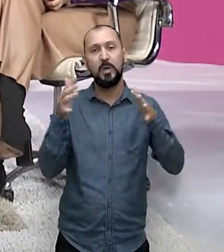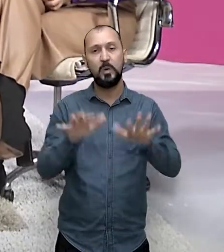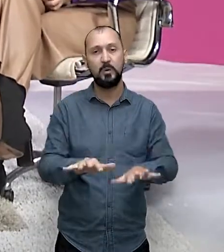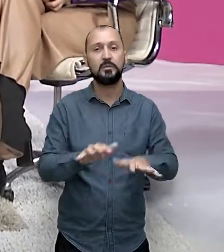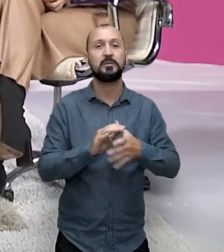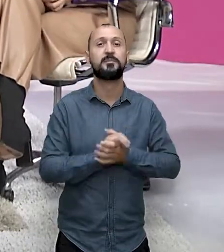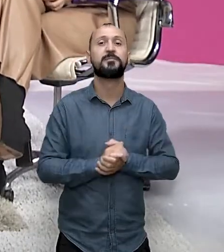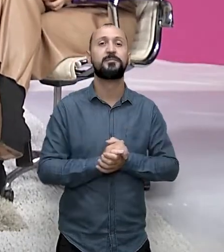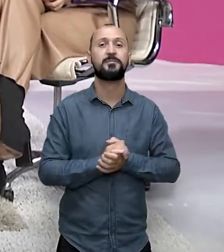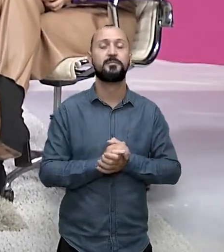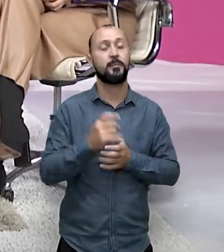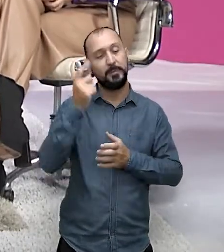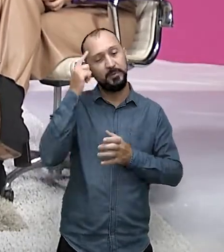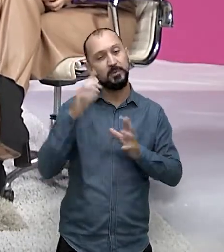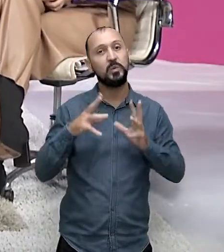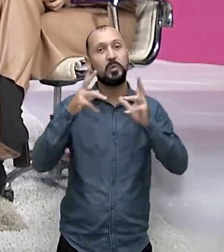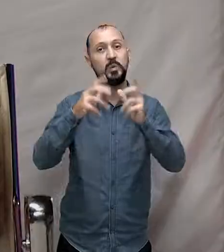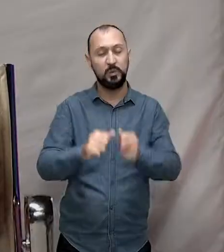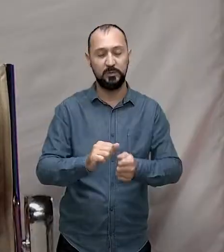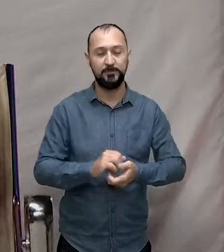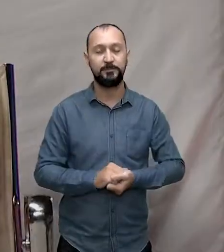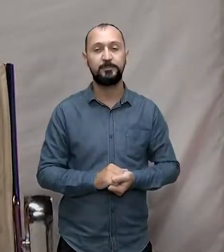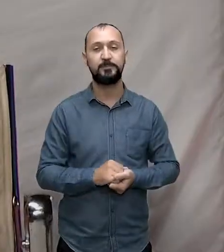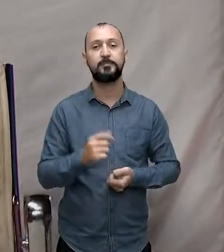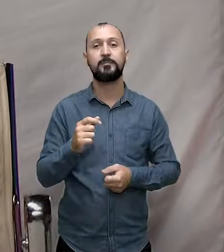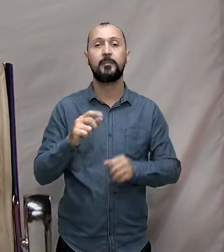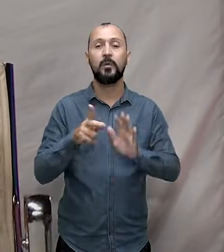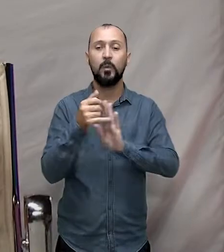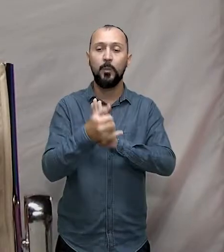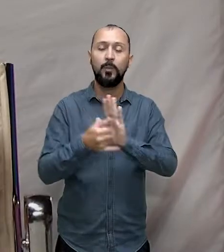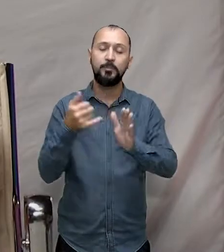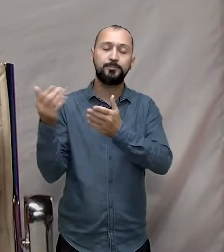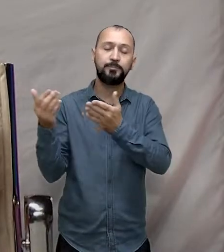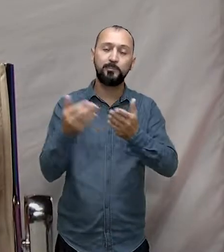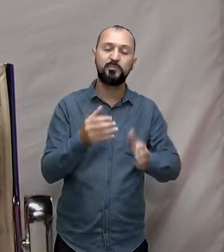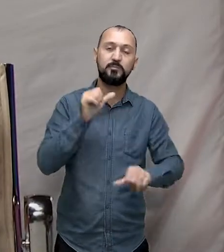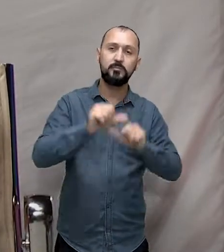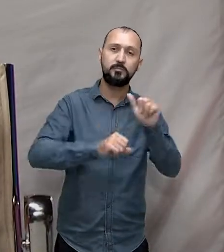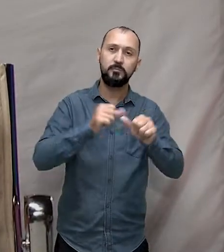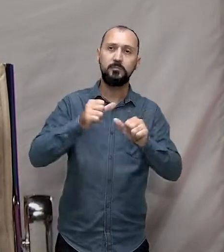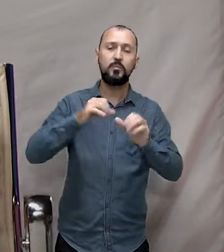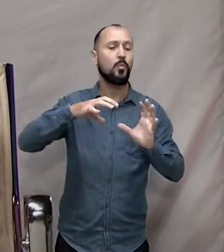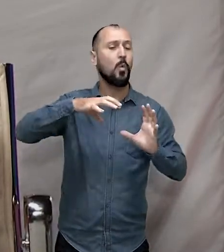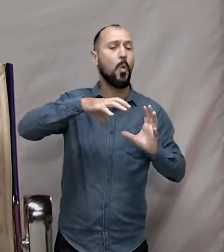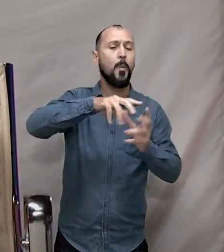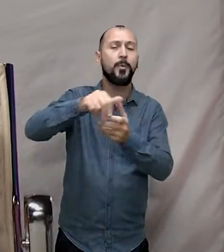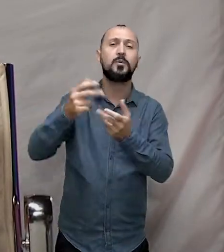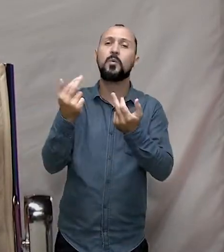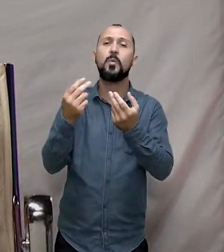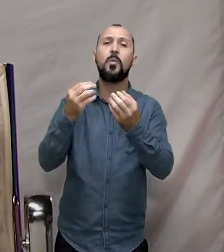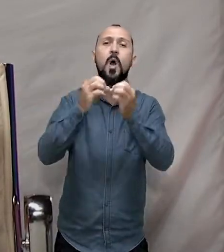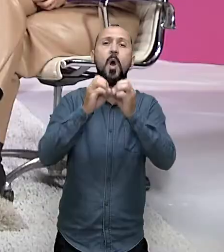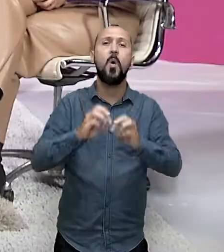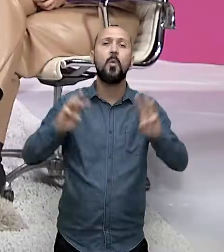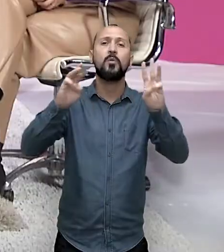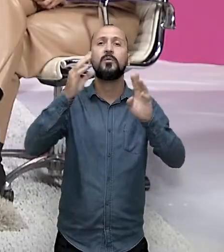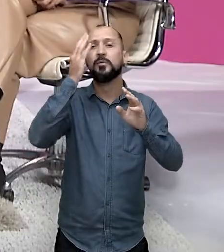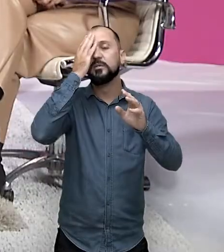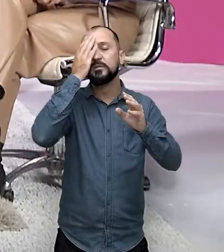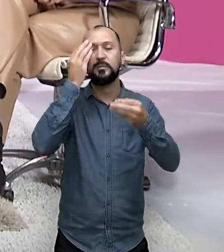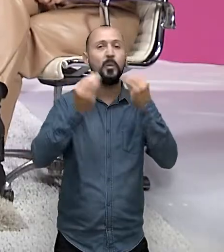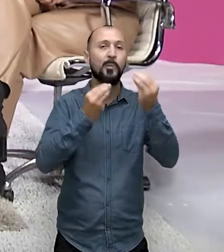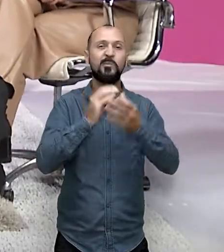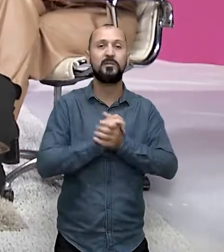né, Catiana? Sempre pensando em todos. E a recepção dos projetos de revitalização internacionalmente, como a ONU ficou sabendo